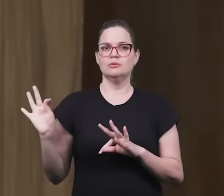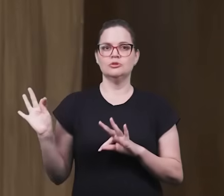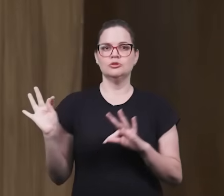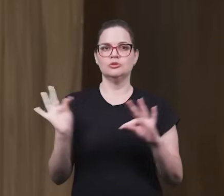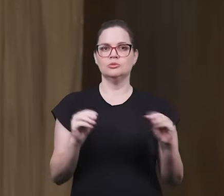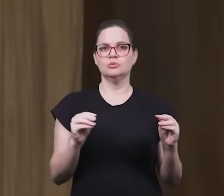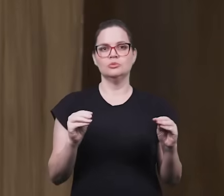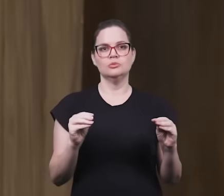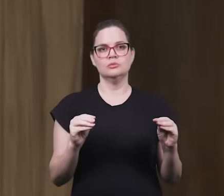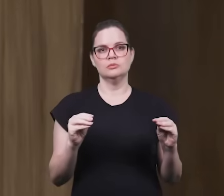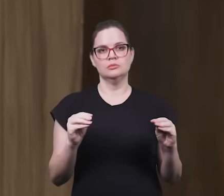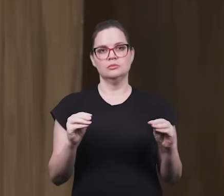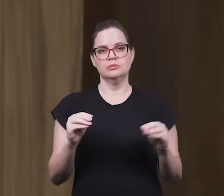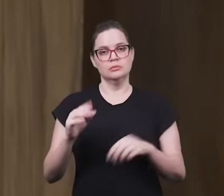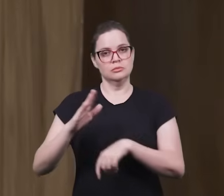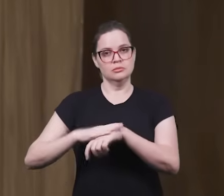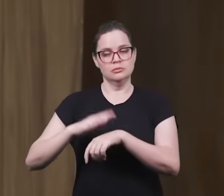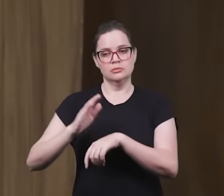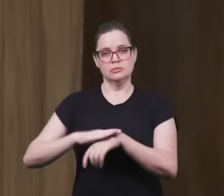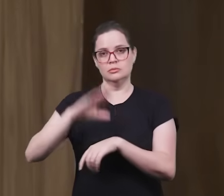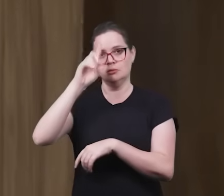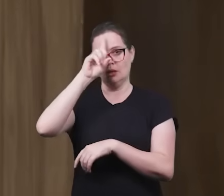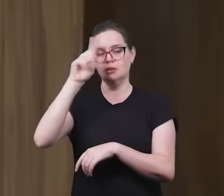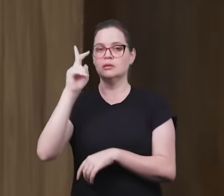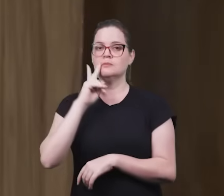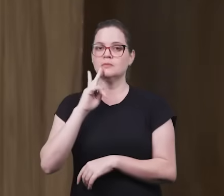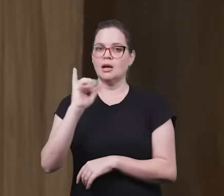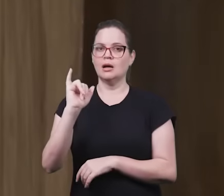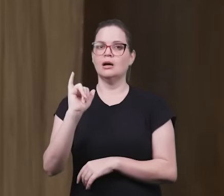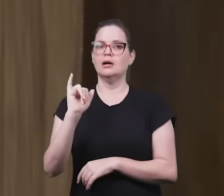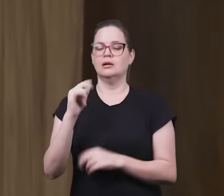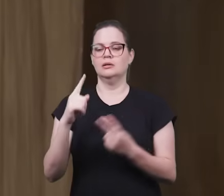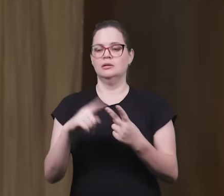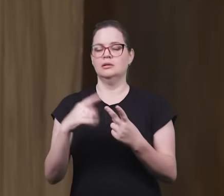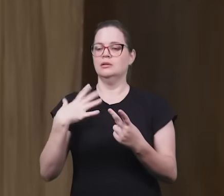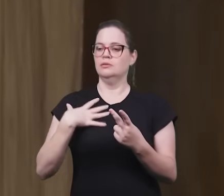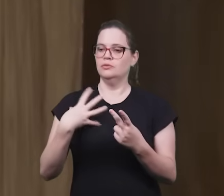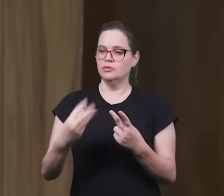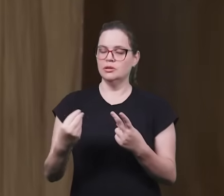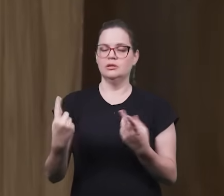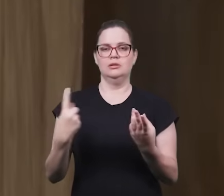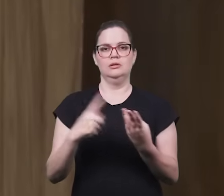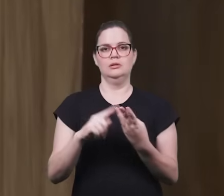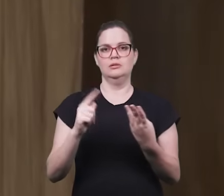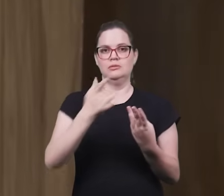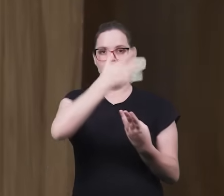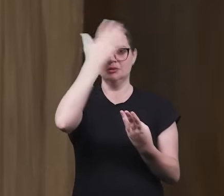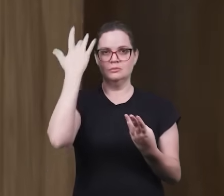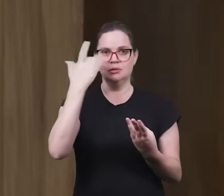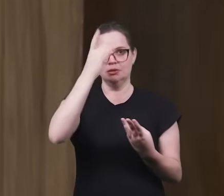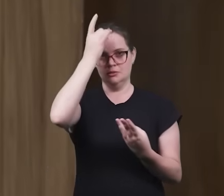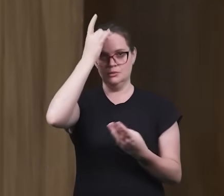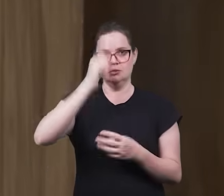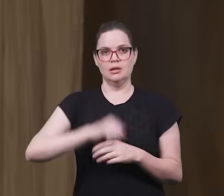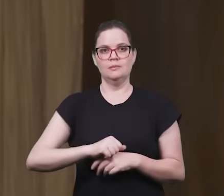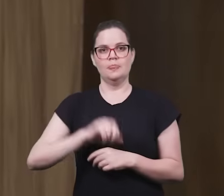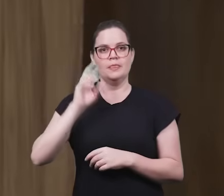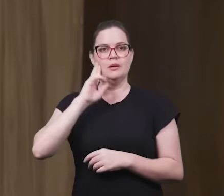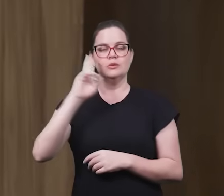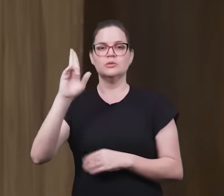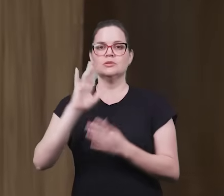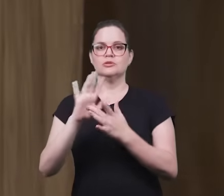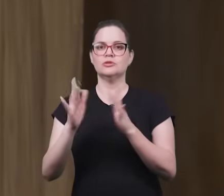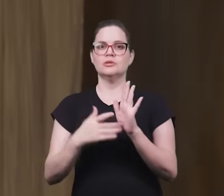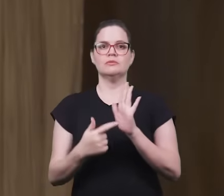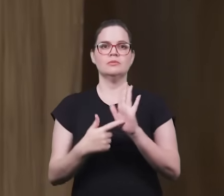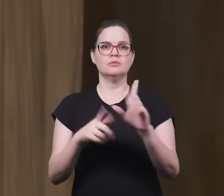tudo é Deus Pai, Deus Filho, Deus Espírito Santo. O Senhor Jesus estava mostrando